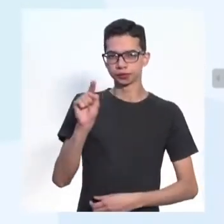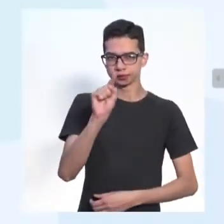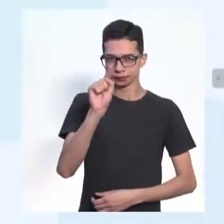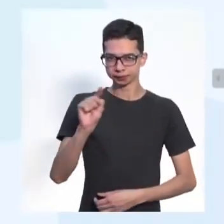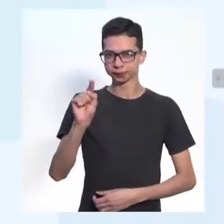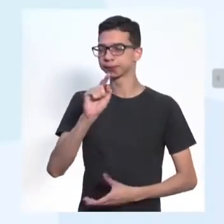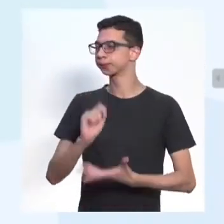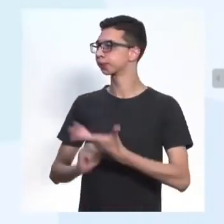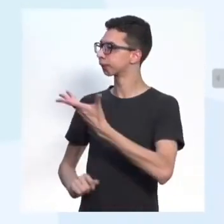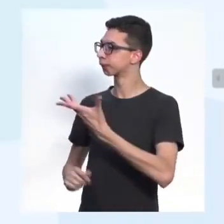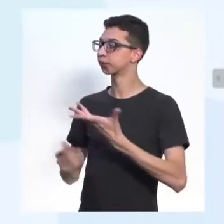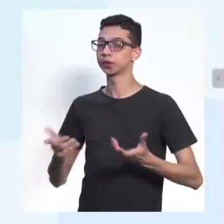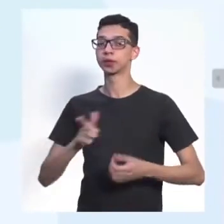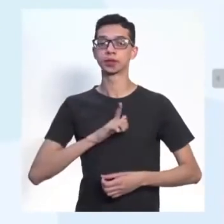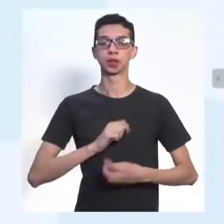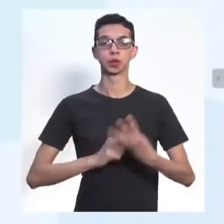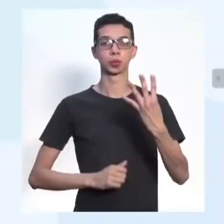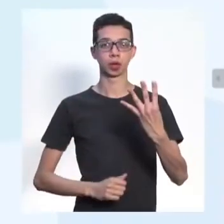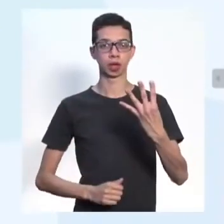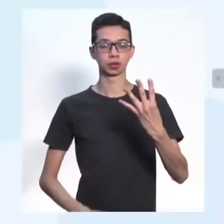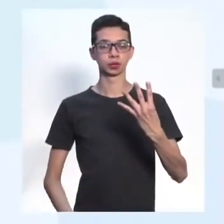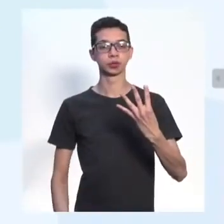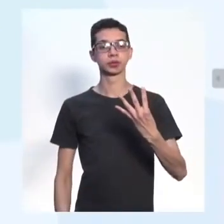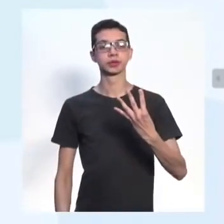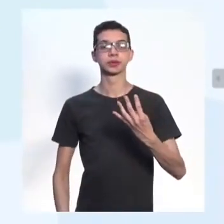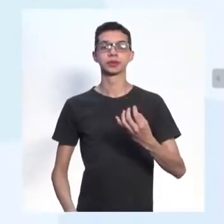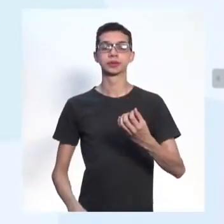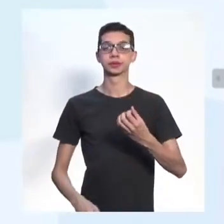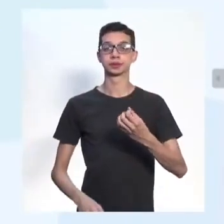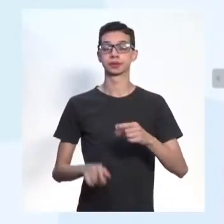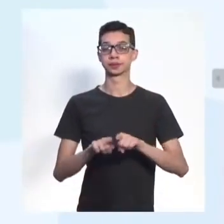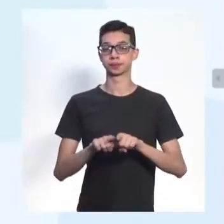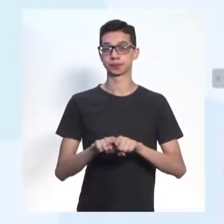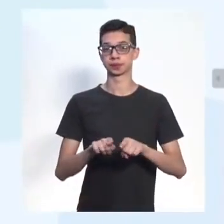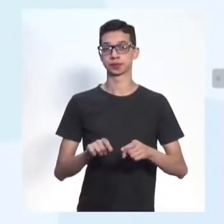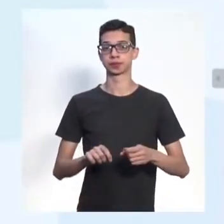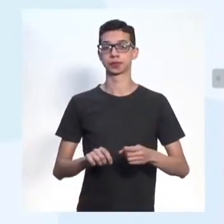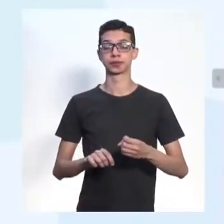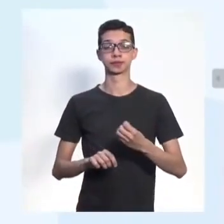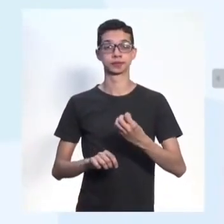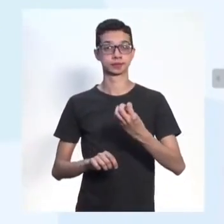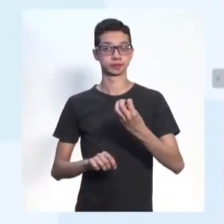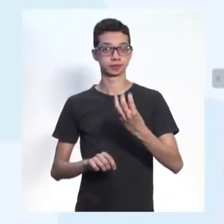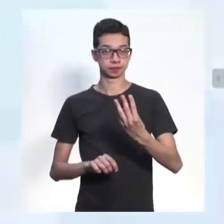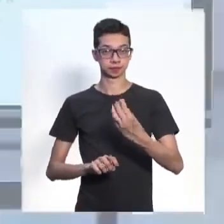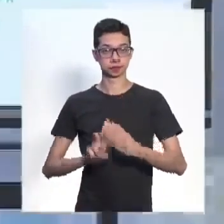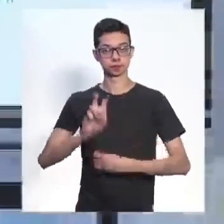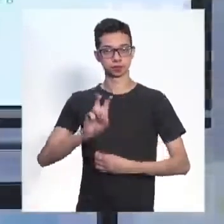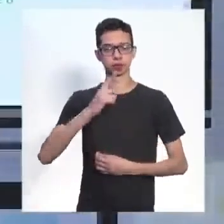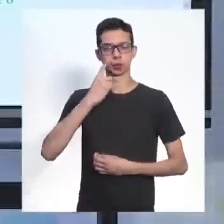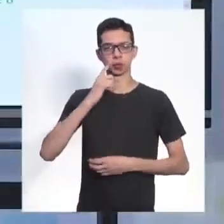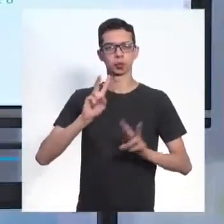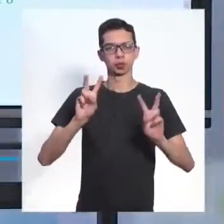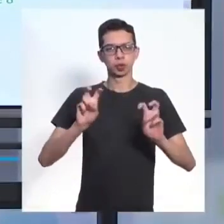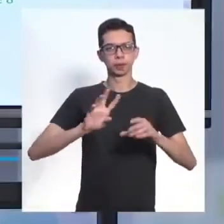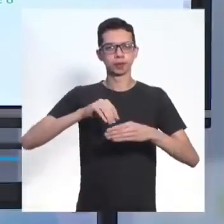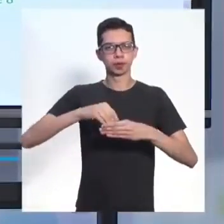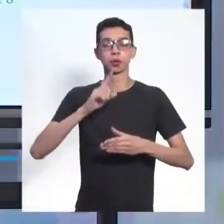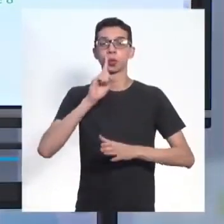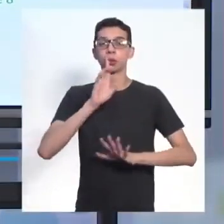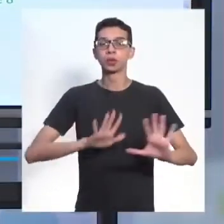aqui como resposta aí, como internos. Eu tenho que tomar muito esse cuidado do que eu estou